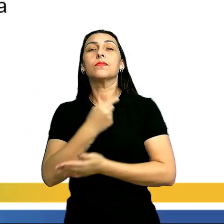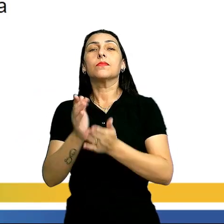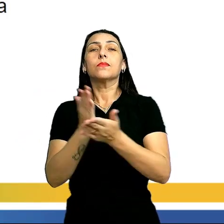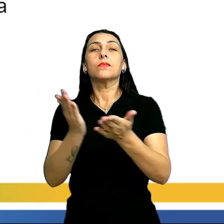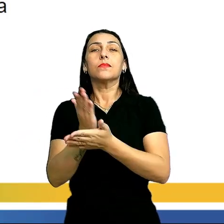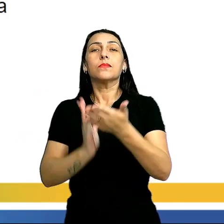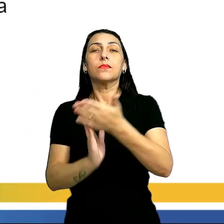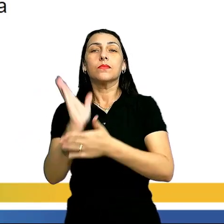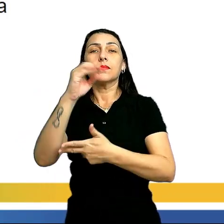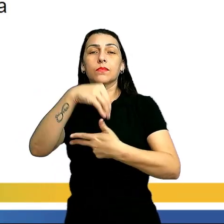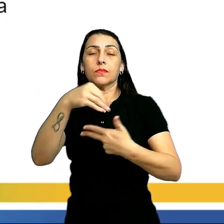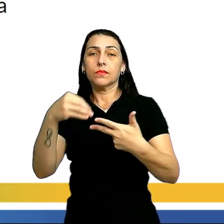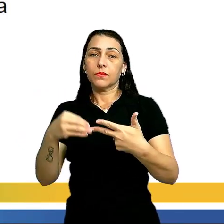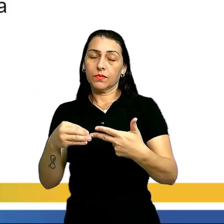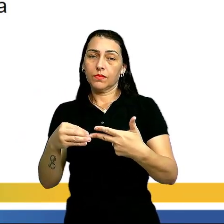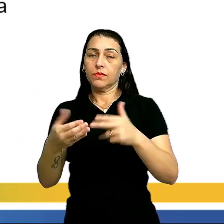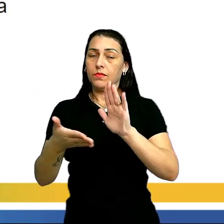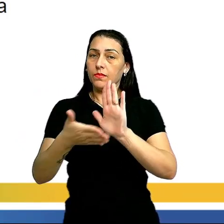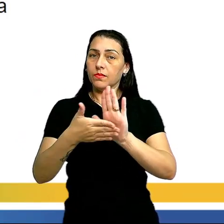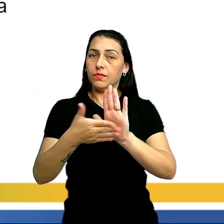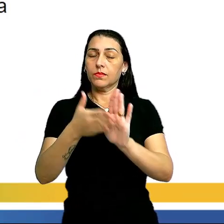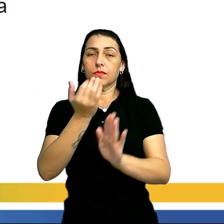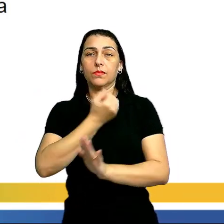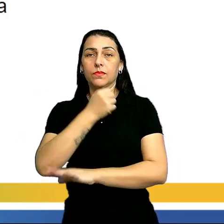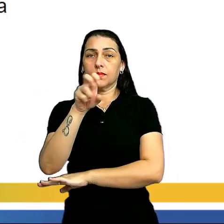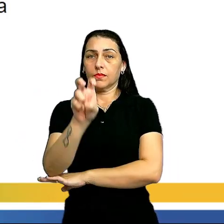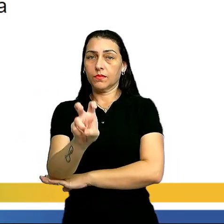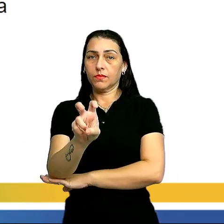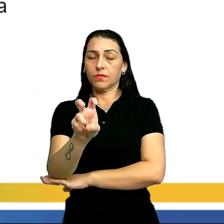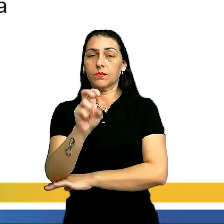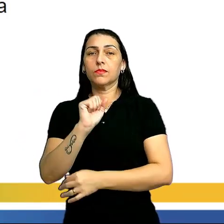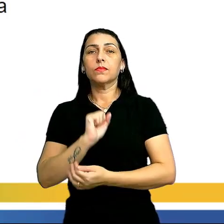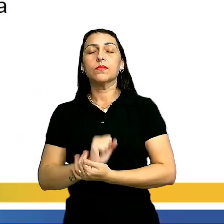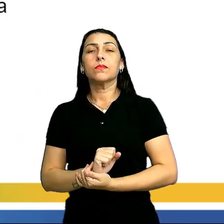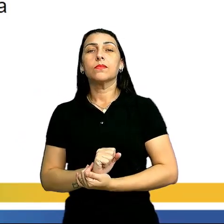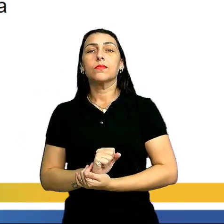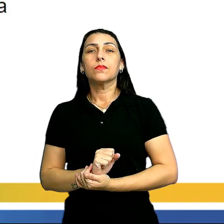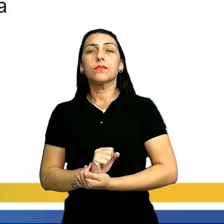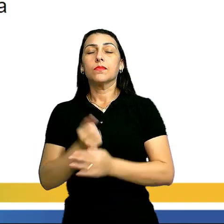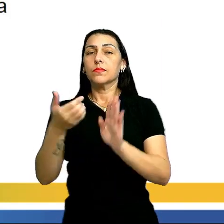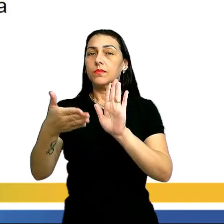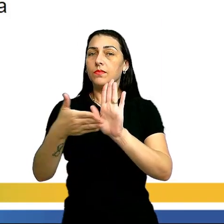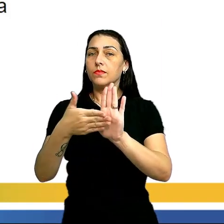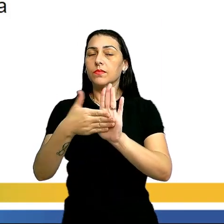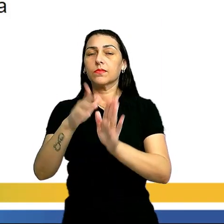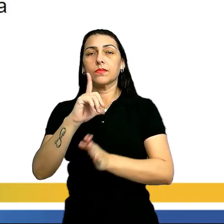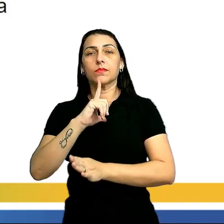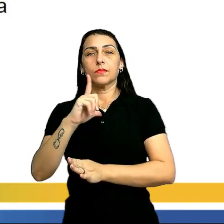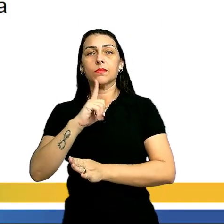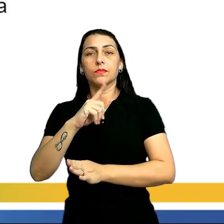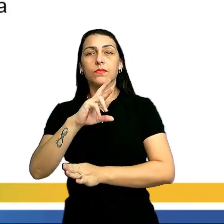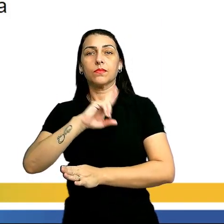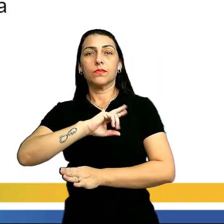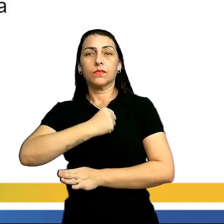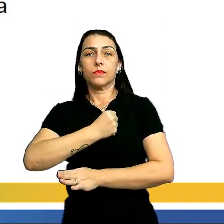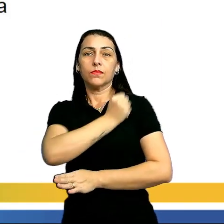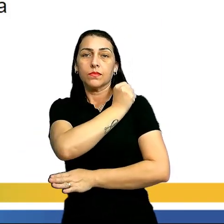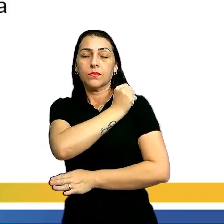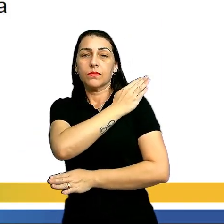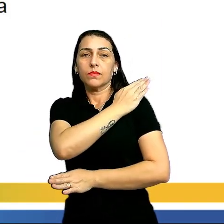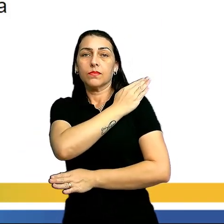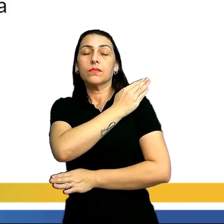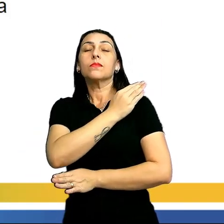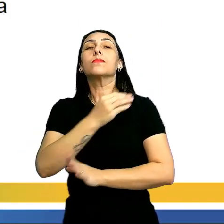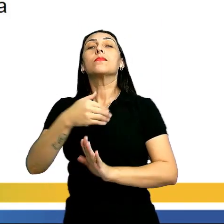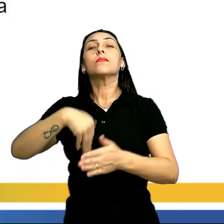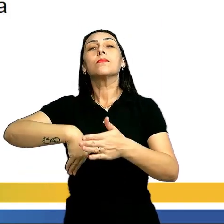A Prova Enem. Essa é a proposta número 5, tá, gente? E aí, nessa proposta, nós temos aí o racismo no futebol.